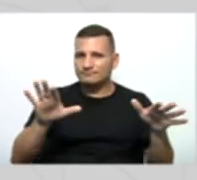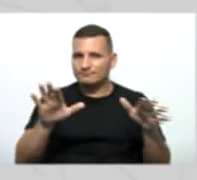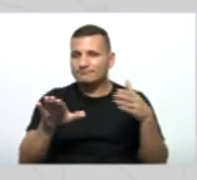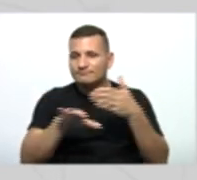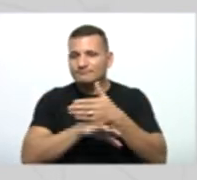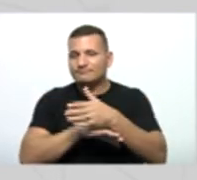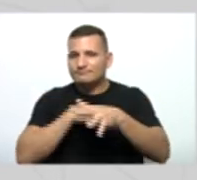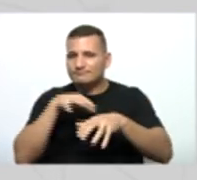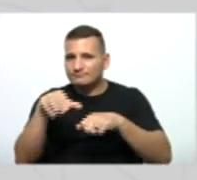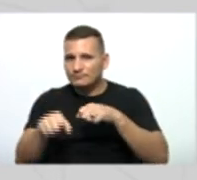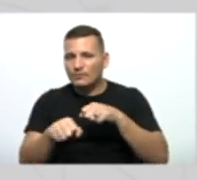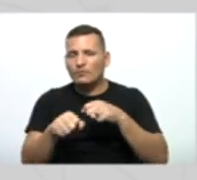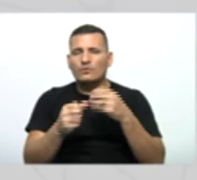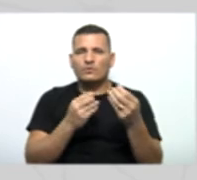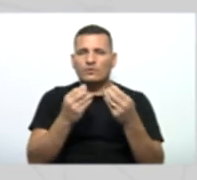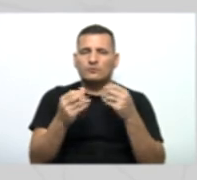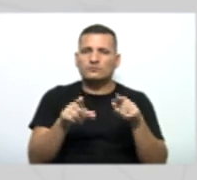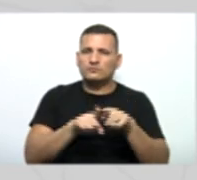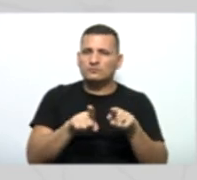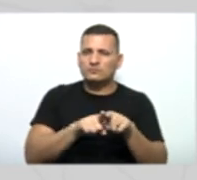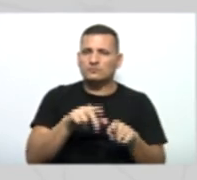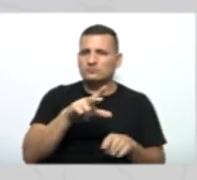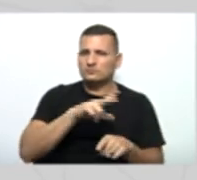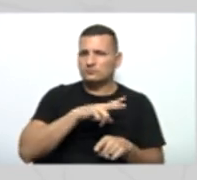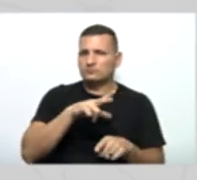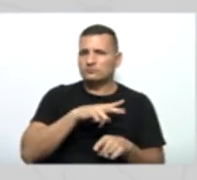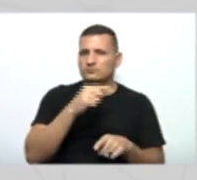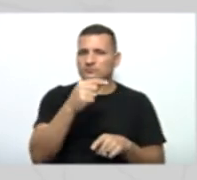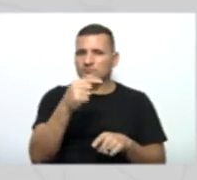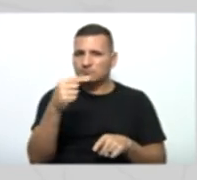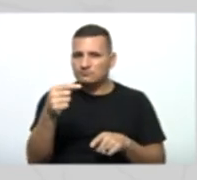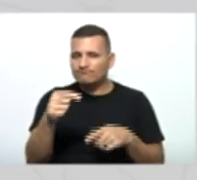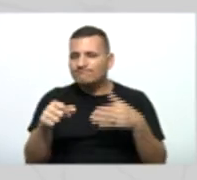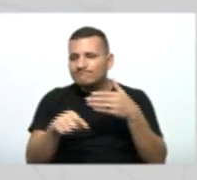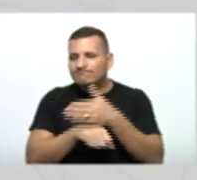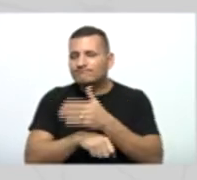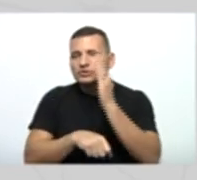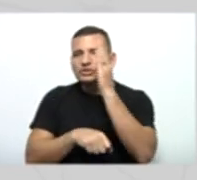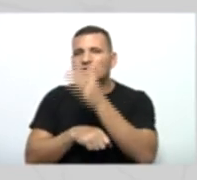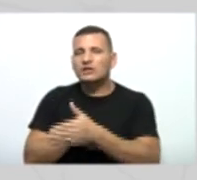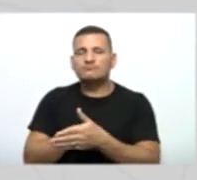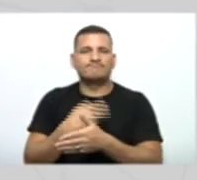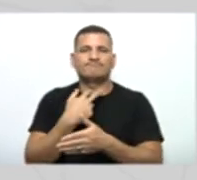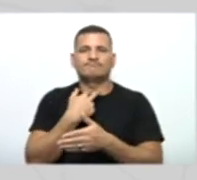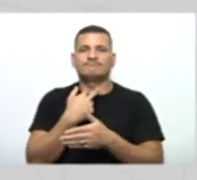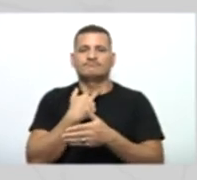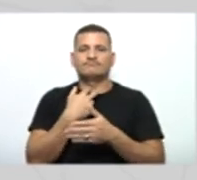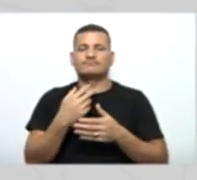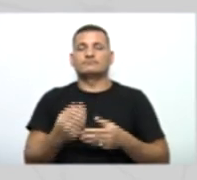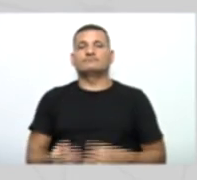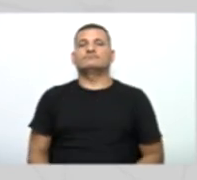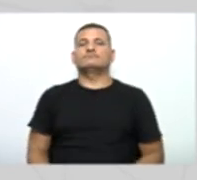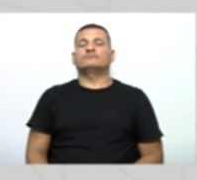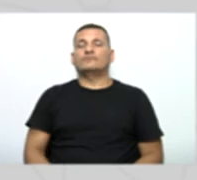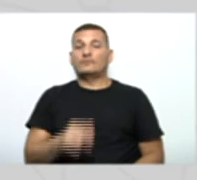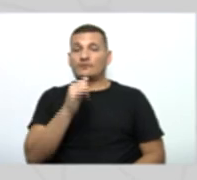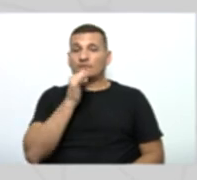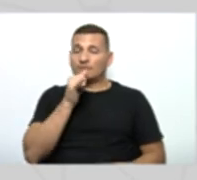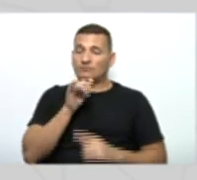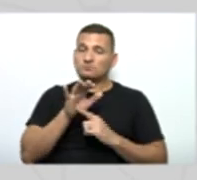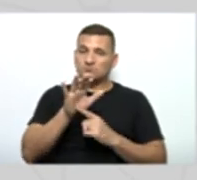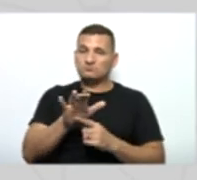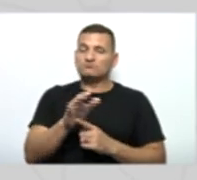simples também aí, né, pessoal? Nós vimos aí a diferença na criação de um atributo público de um privado. Então, eu tenho certeza que vocês conseguiram